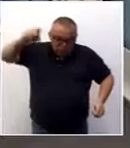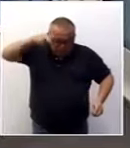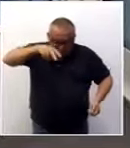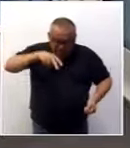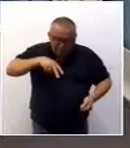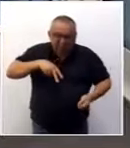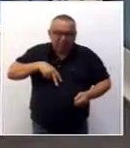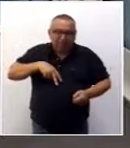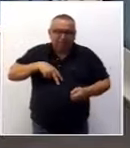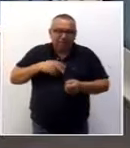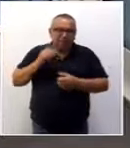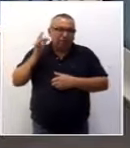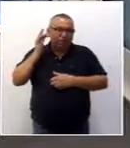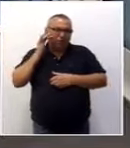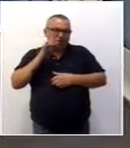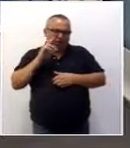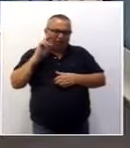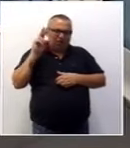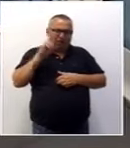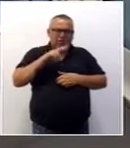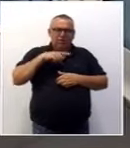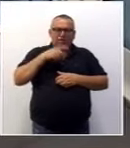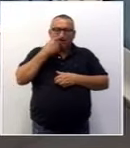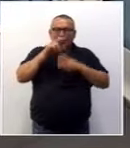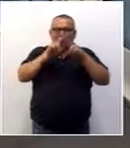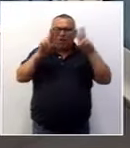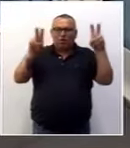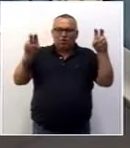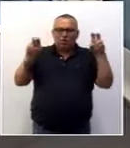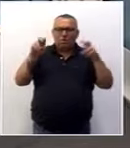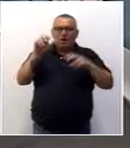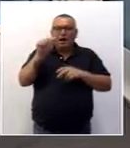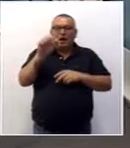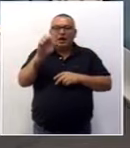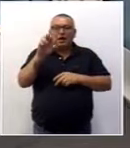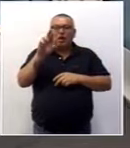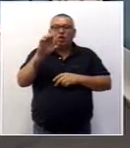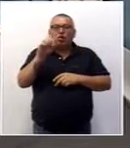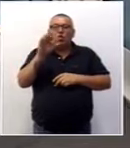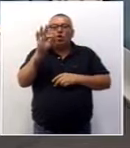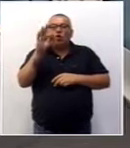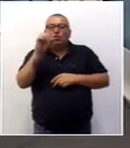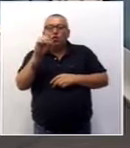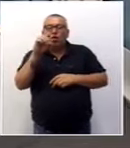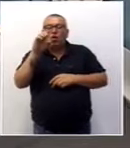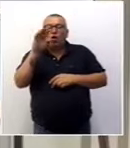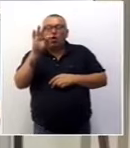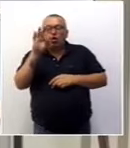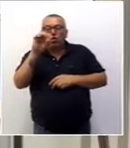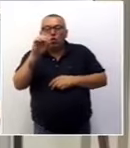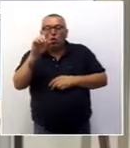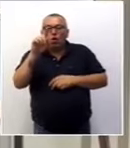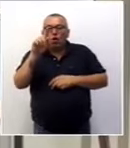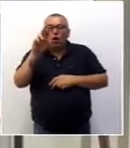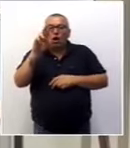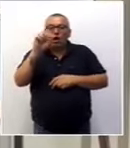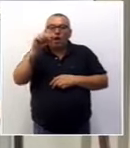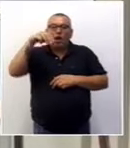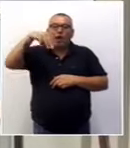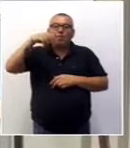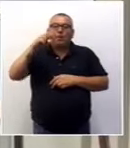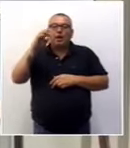se vocês já tinham ouvido falar nesse termo, né? Aerofotogrametria, que não é... A fotogrametria não é utilizada